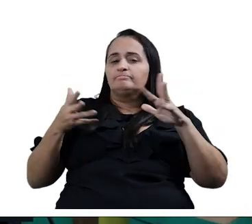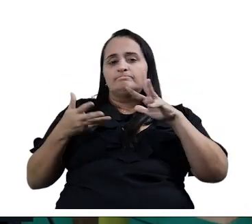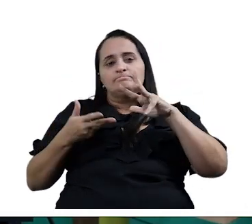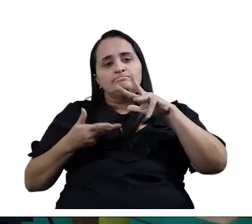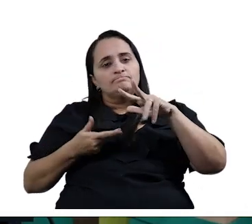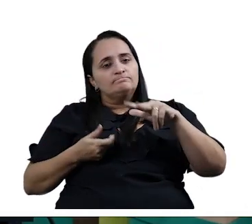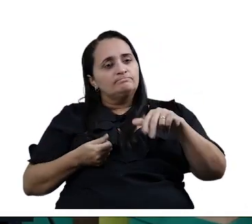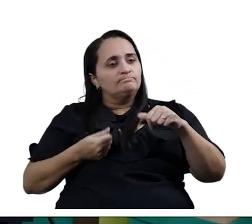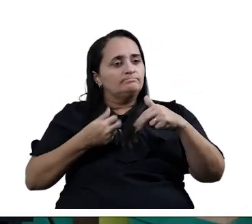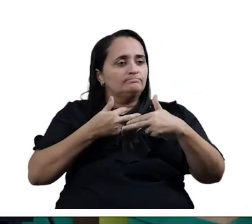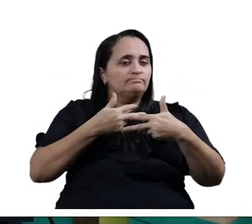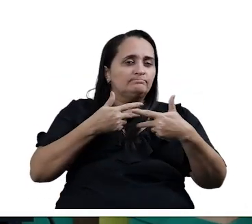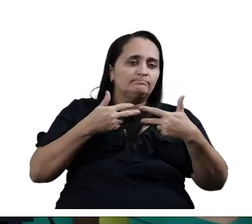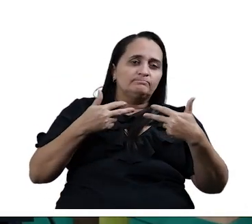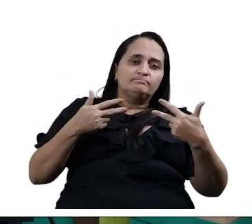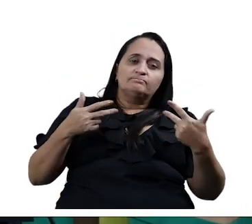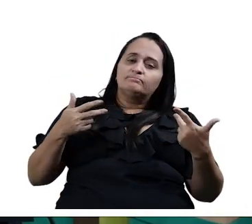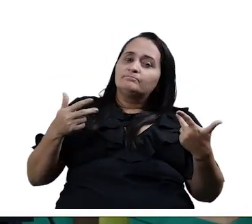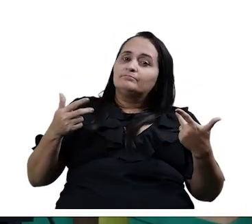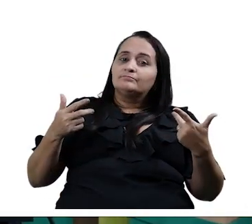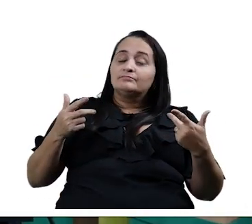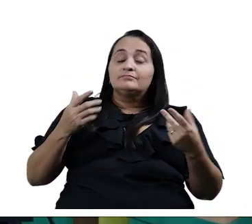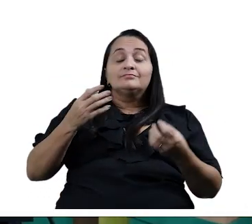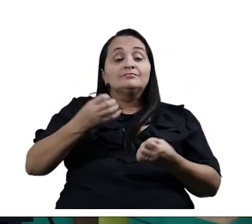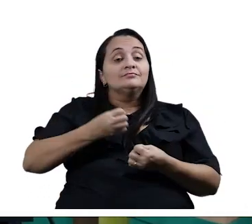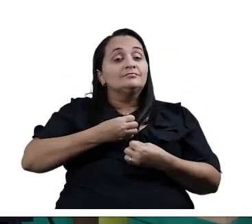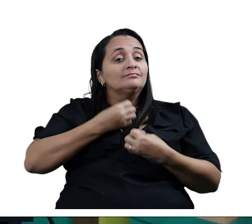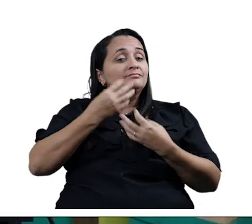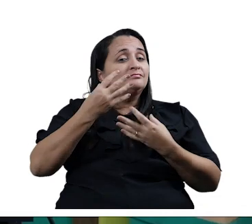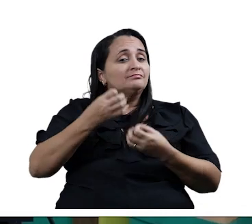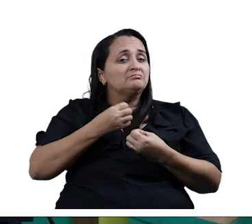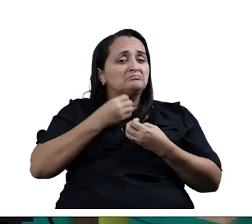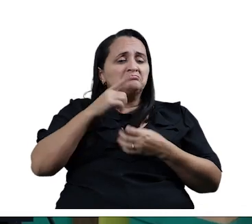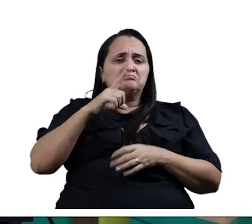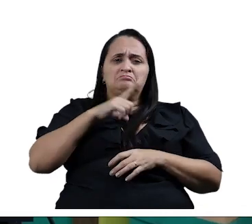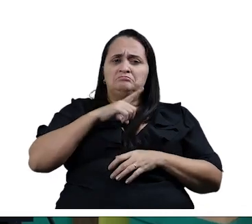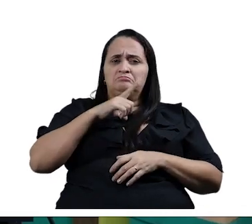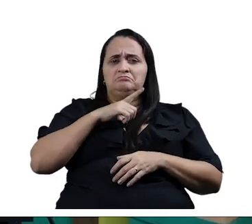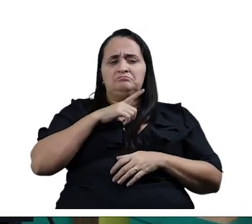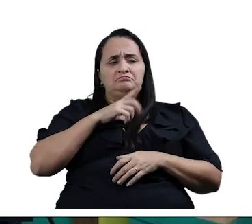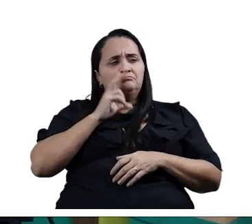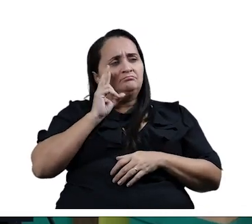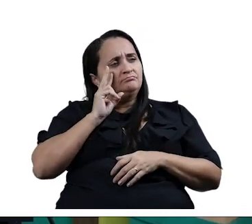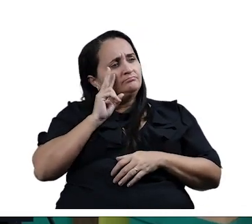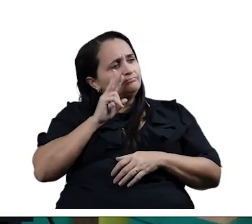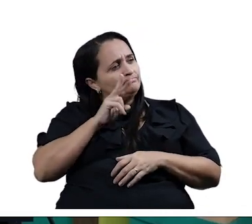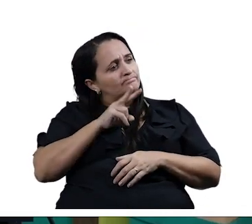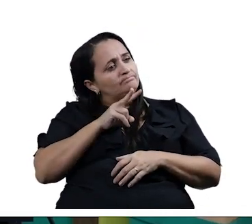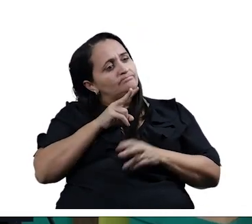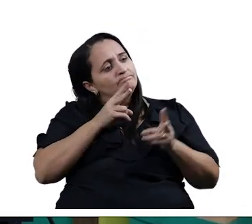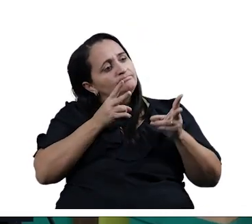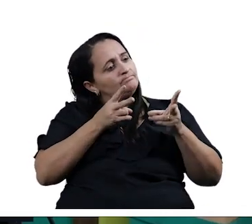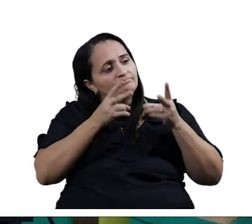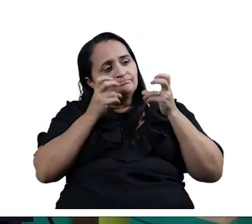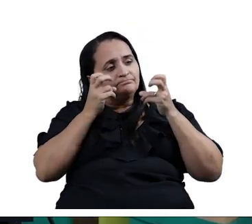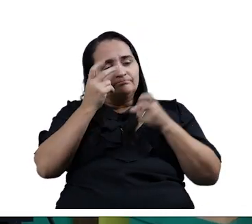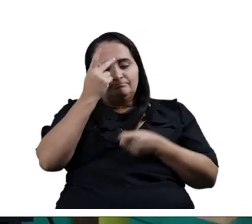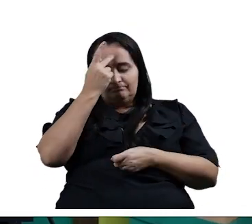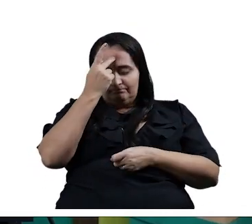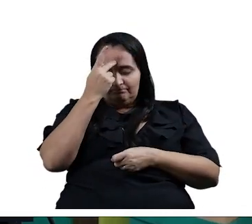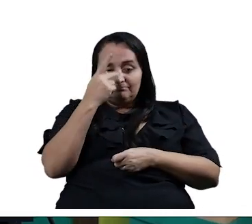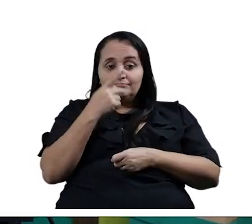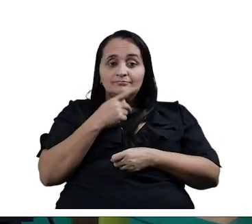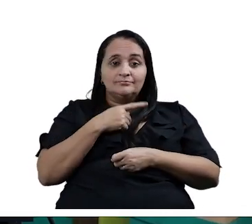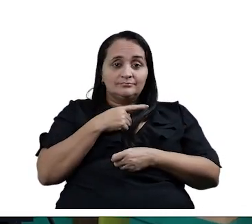uma situação. Então, a poesia tem a sua impressão pessoal, tanto do autor que